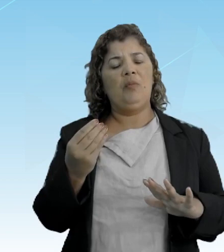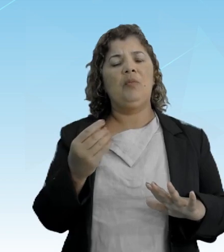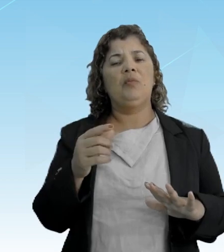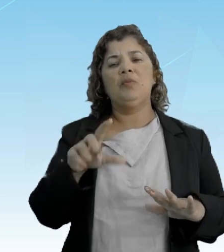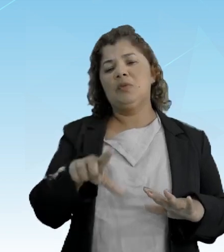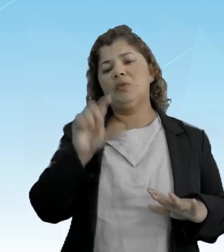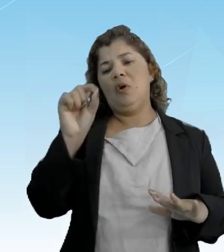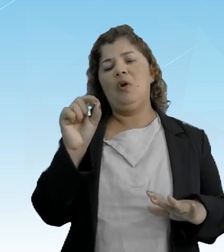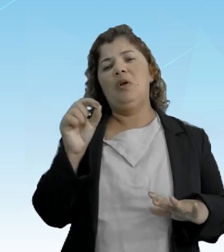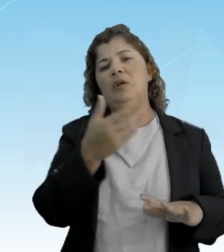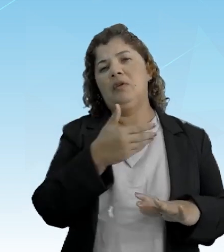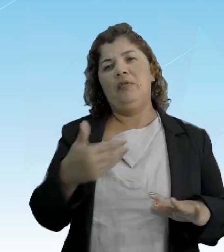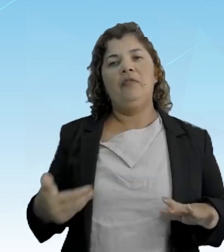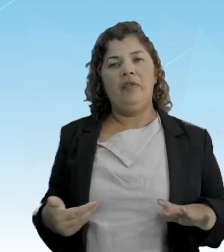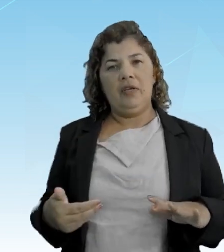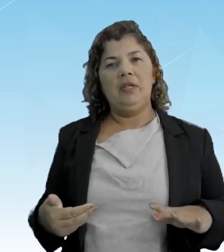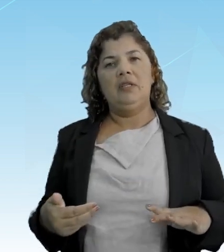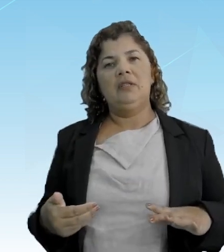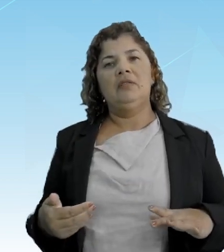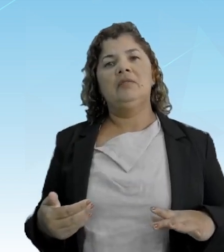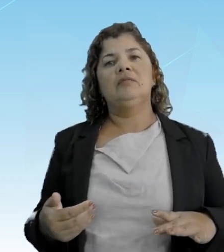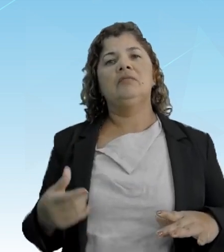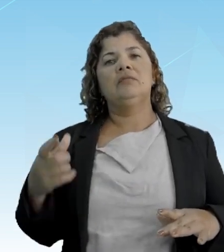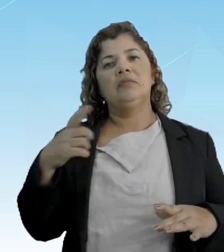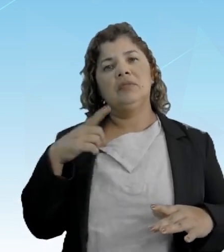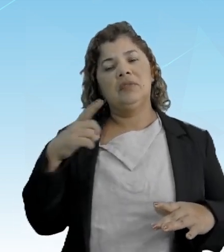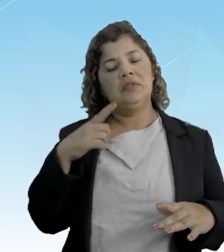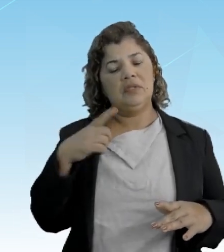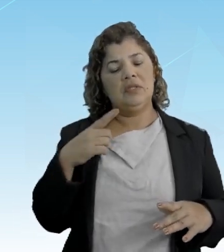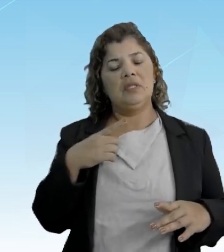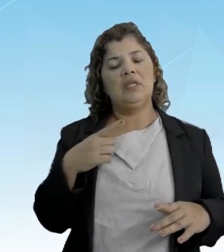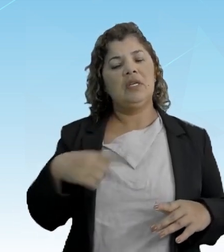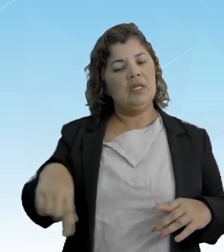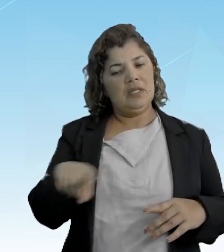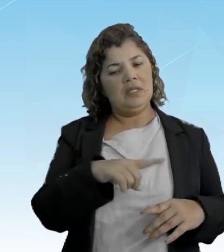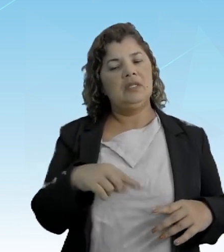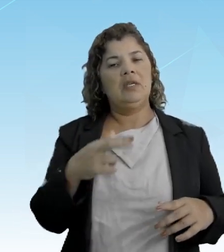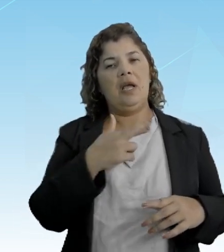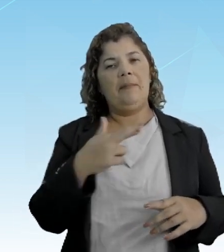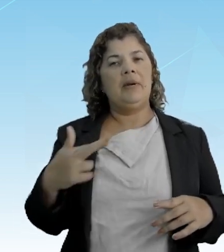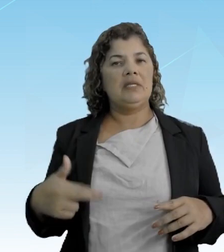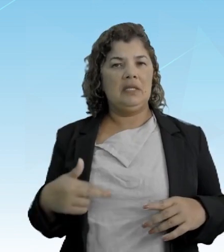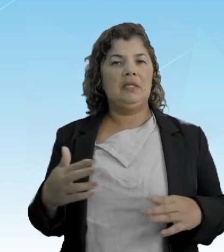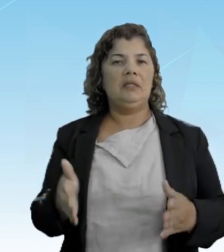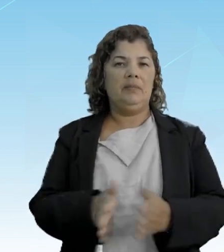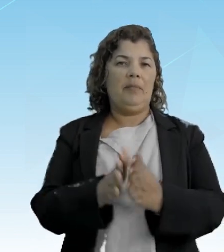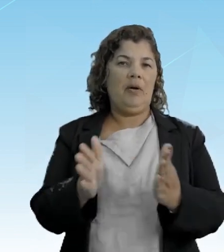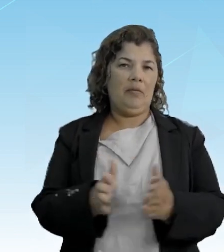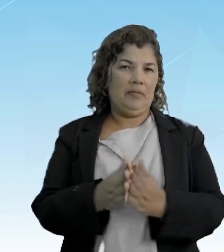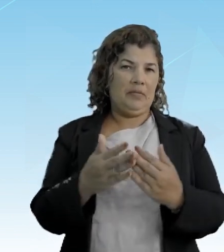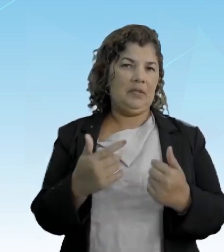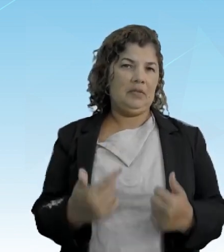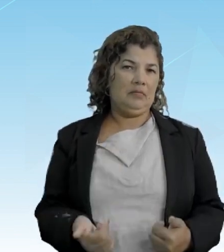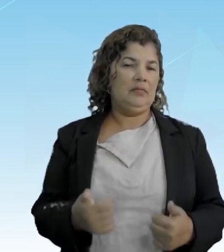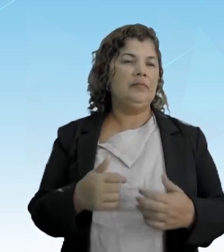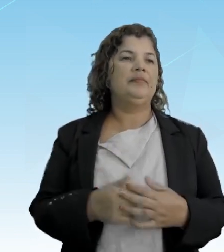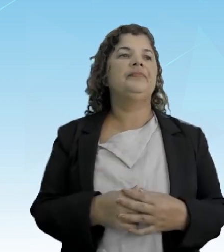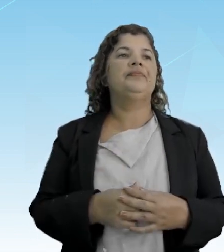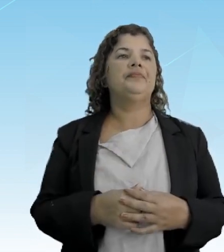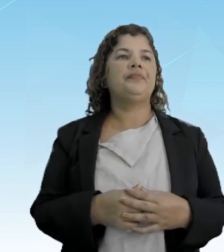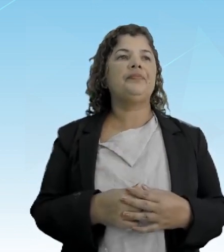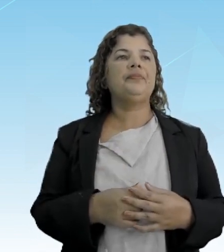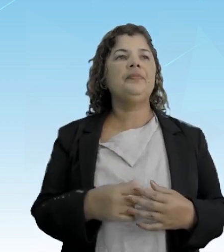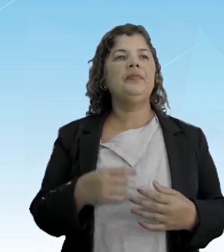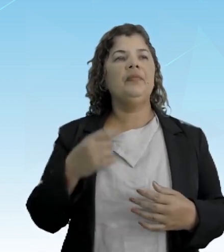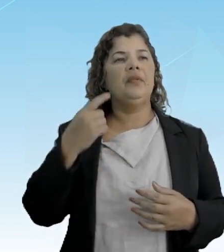que representem os seus anseios, os anseios da classe mais pobre. Professor, uma provocação, uma